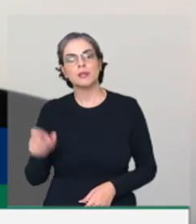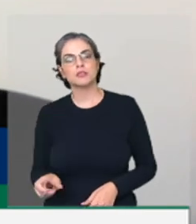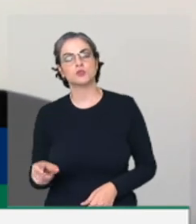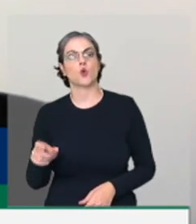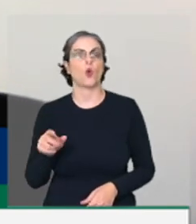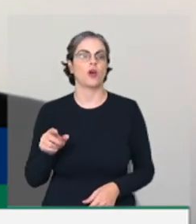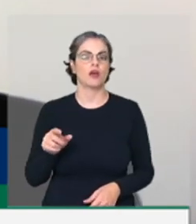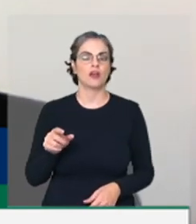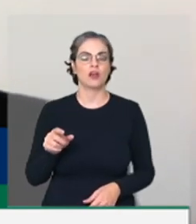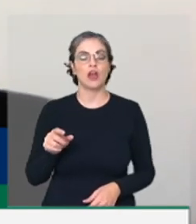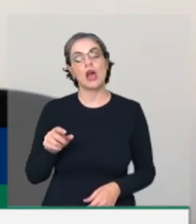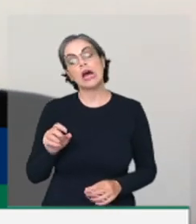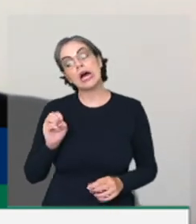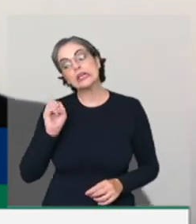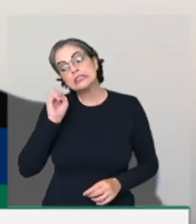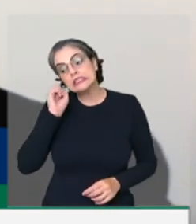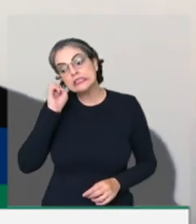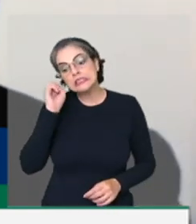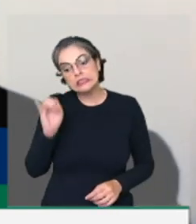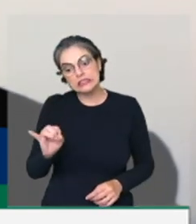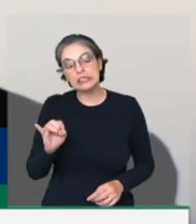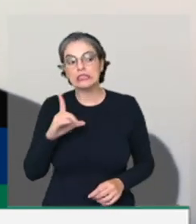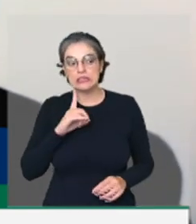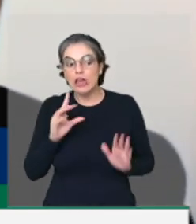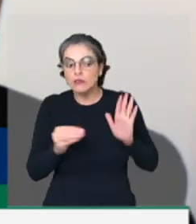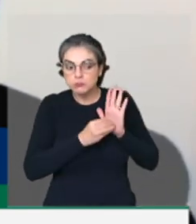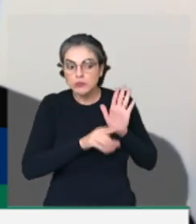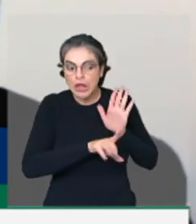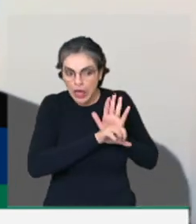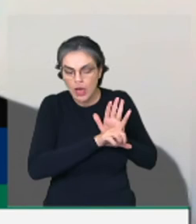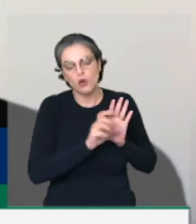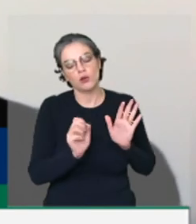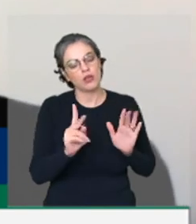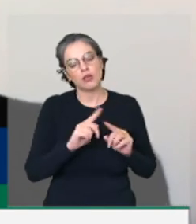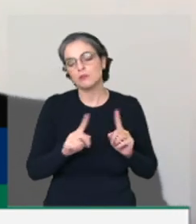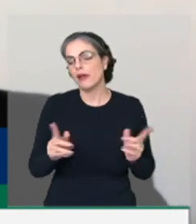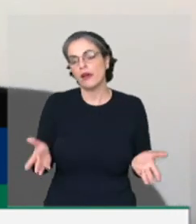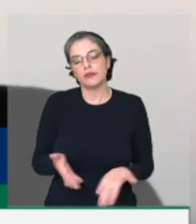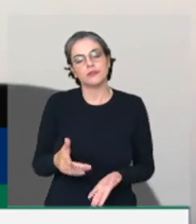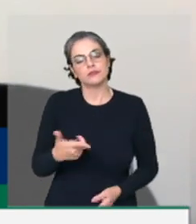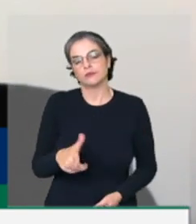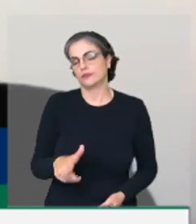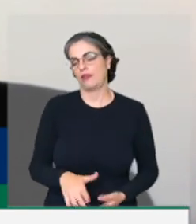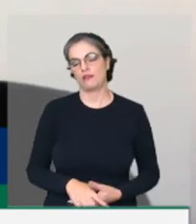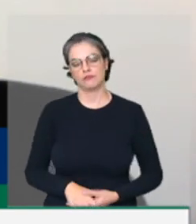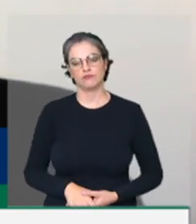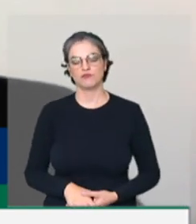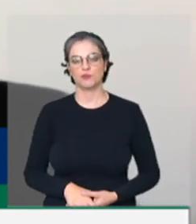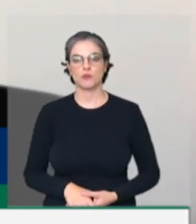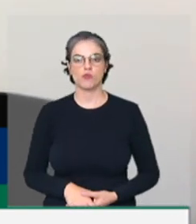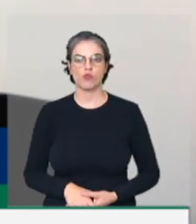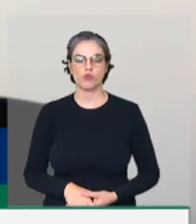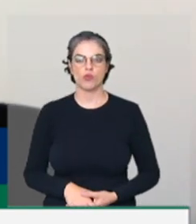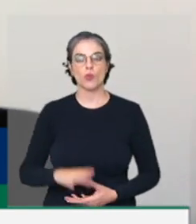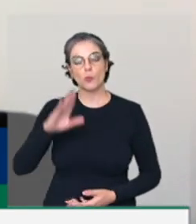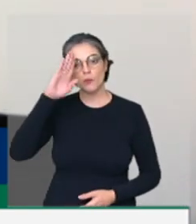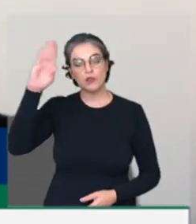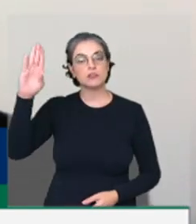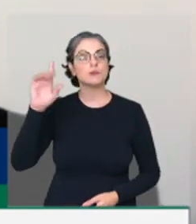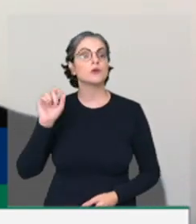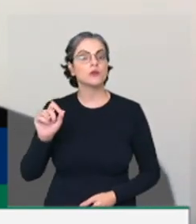menção inequívoca na própria lei, que não vem a ser o caso, especialmente quando consideramos